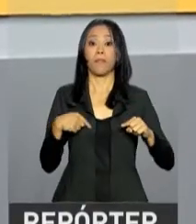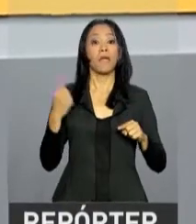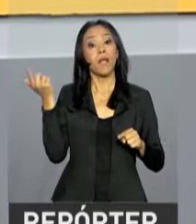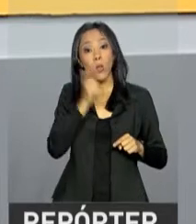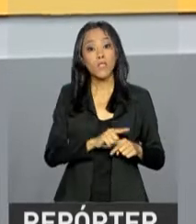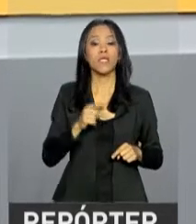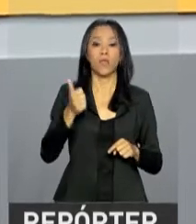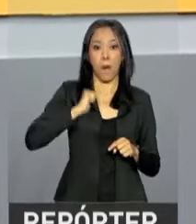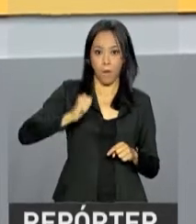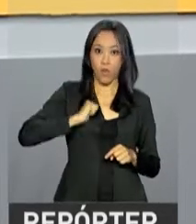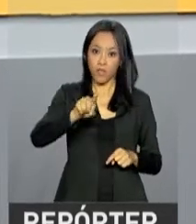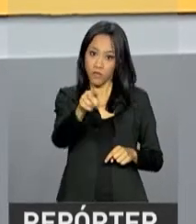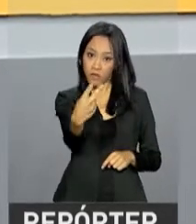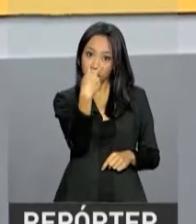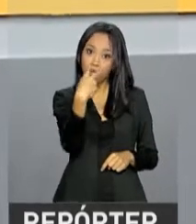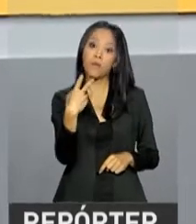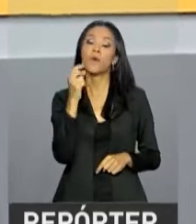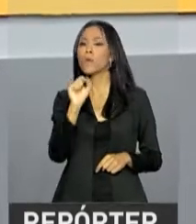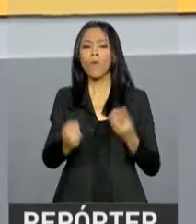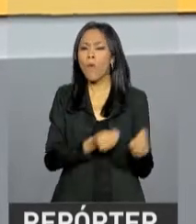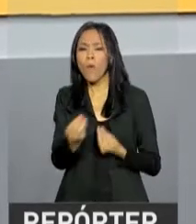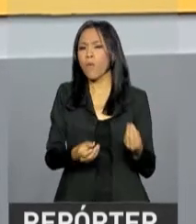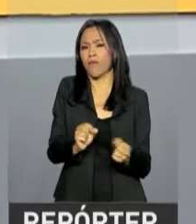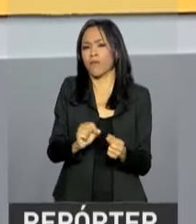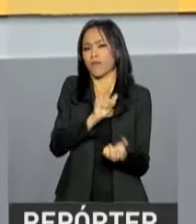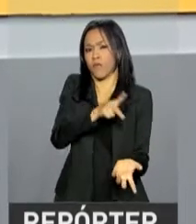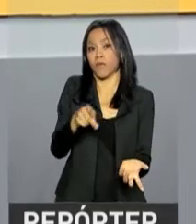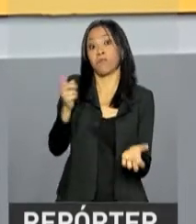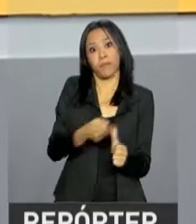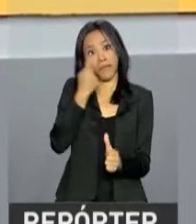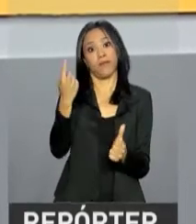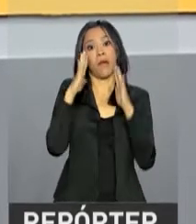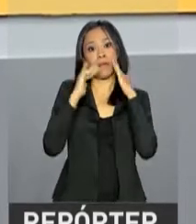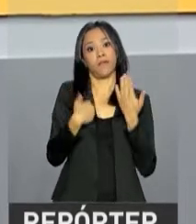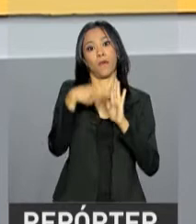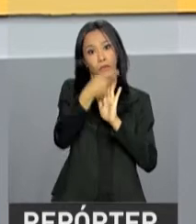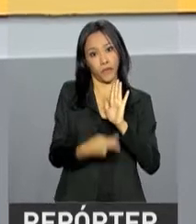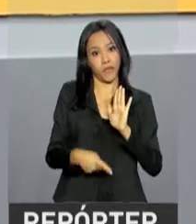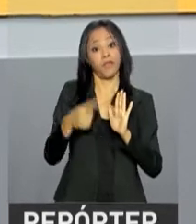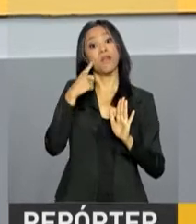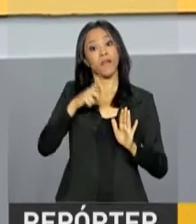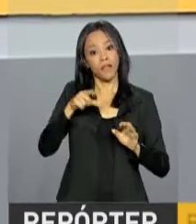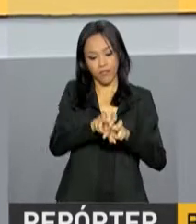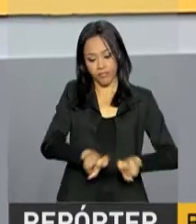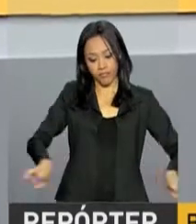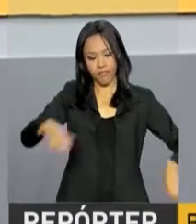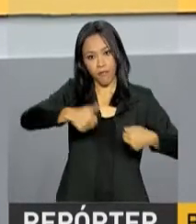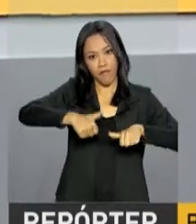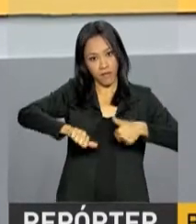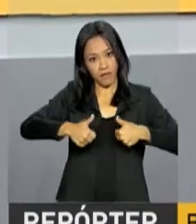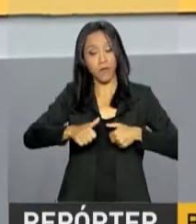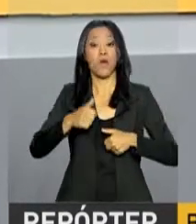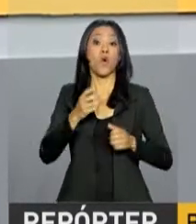das bolsas que você viu aí na reportagem o professor terá que apresentar um projeto que será avaliado por uma banca examinadora o valor